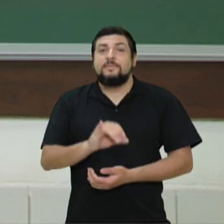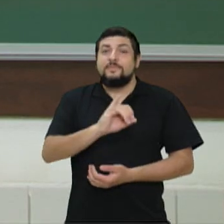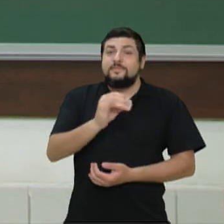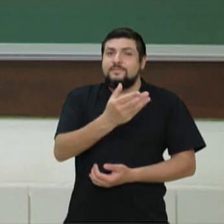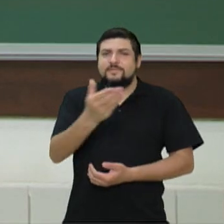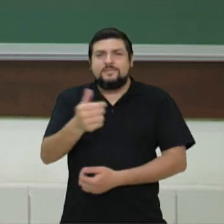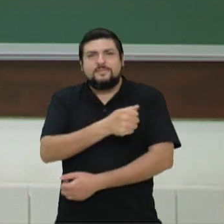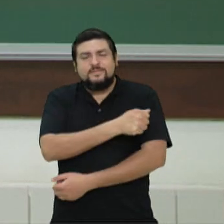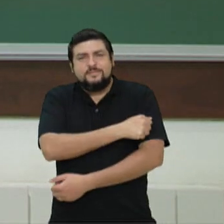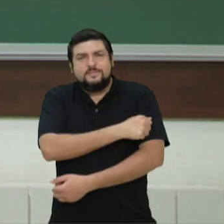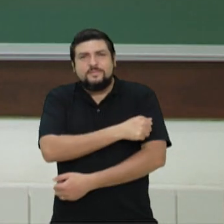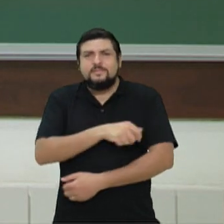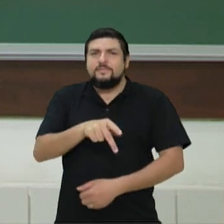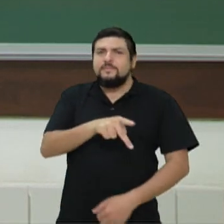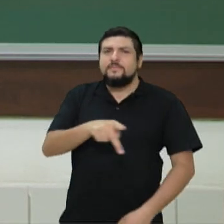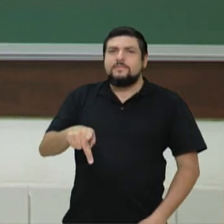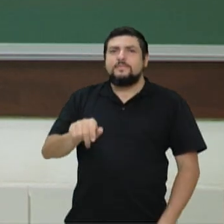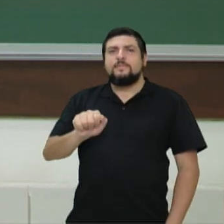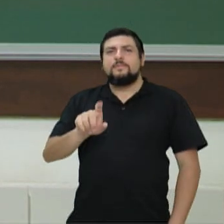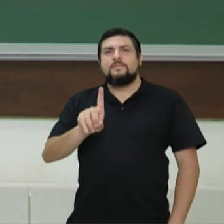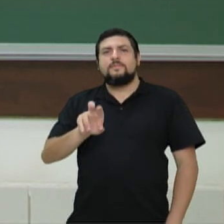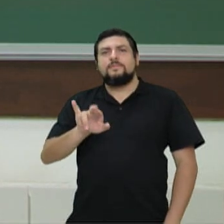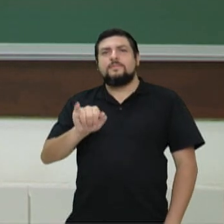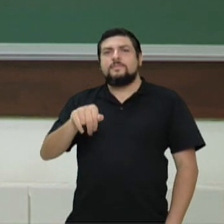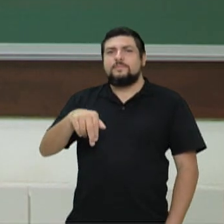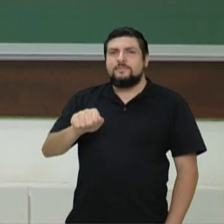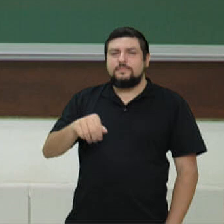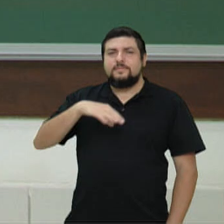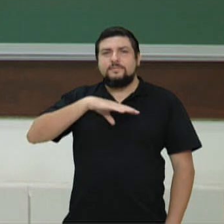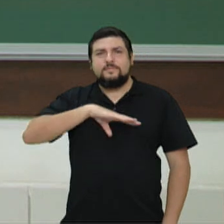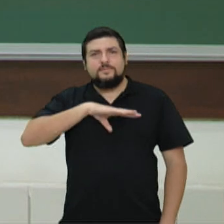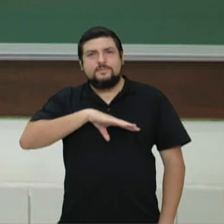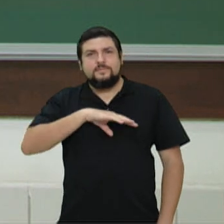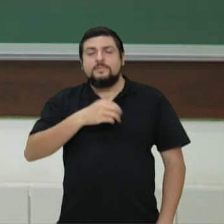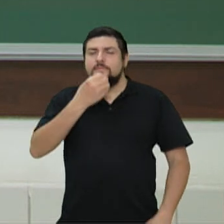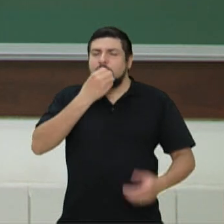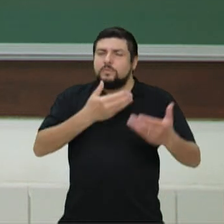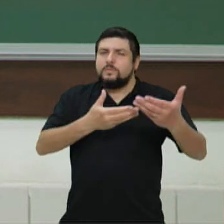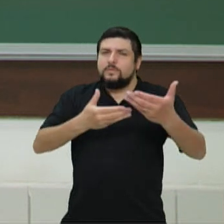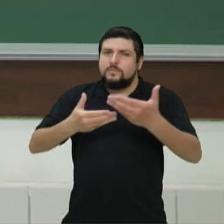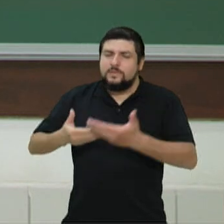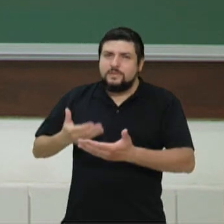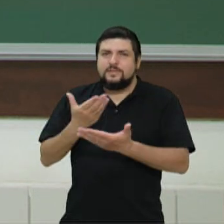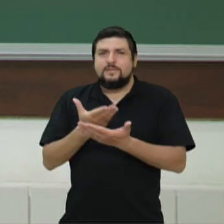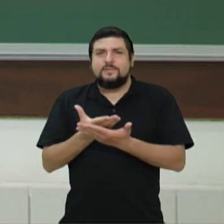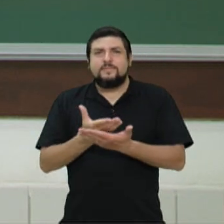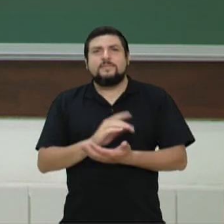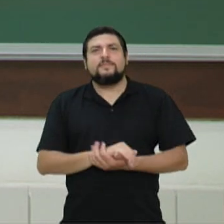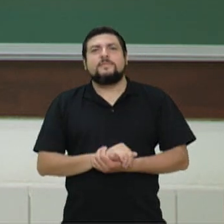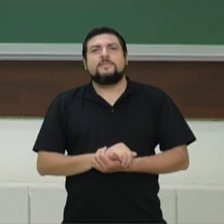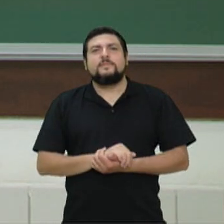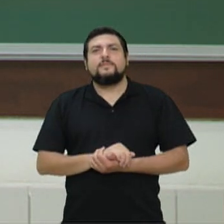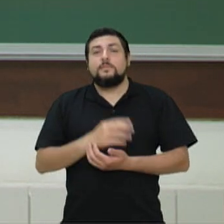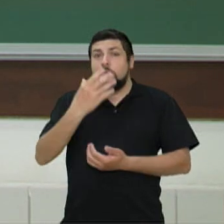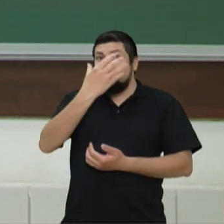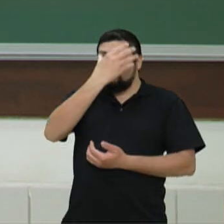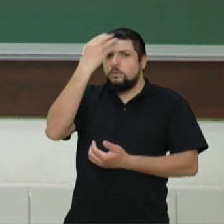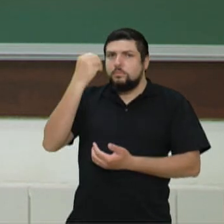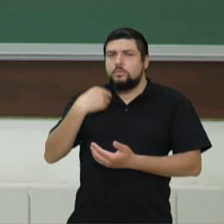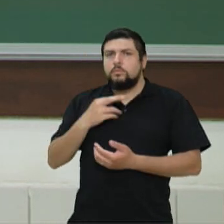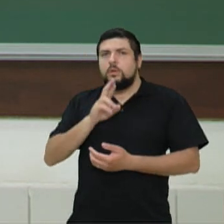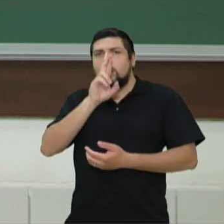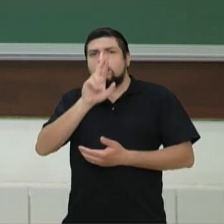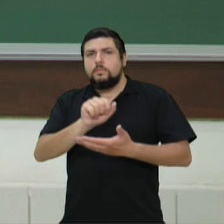Olá, estudantes! Sou a professora Adriana de Língua Portuguesa. Bem-vindos a mais uma aula. Não esqueçam de responder às